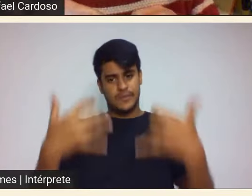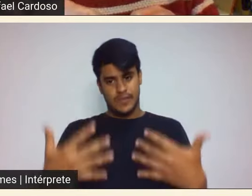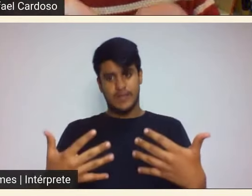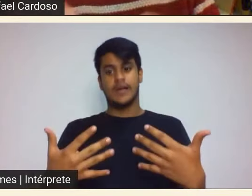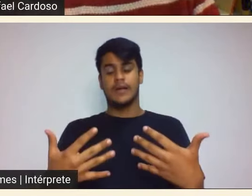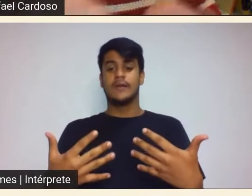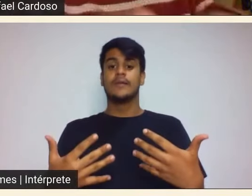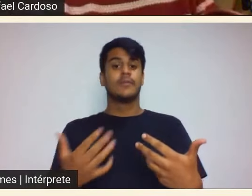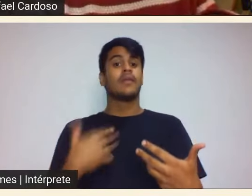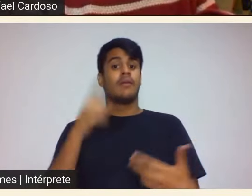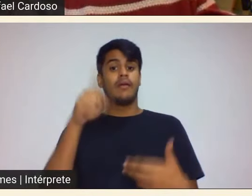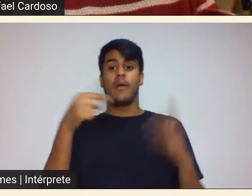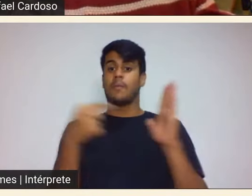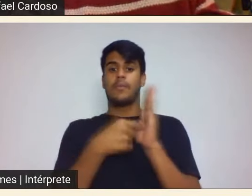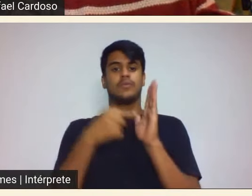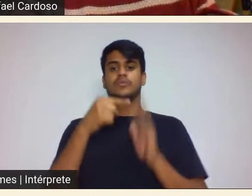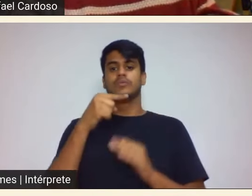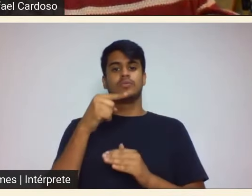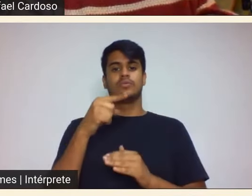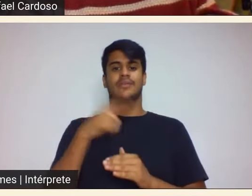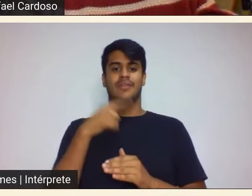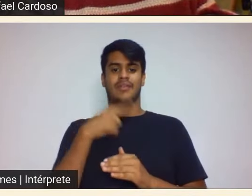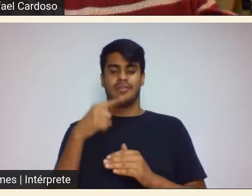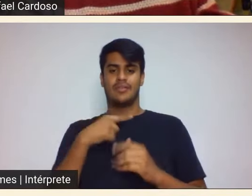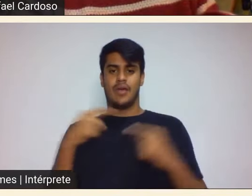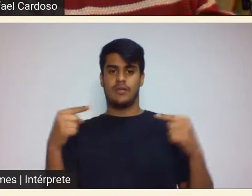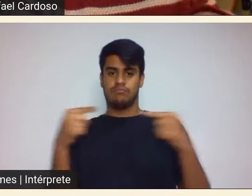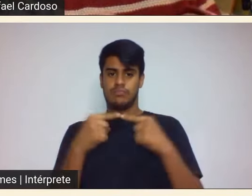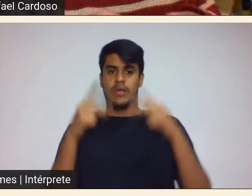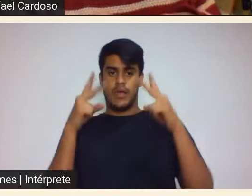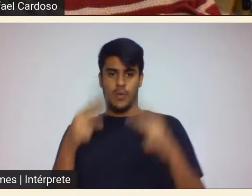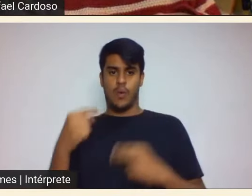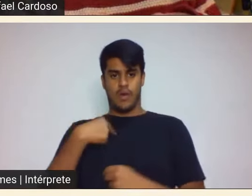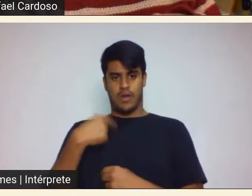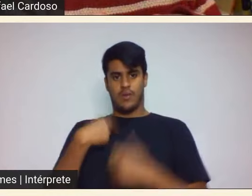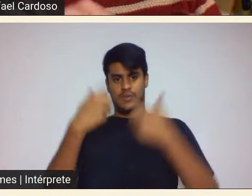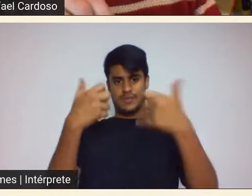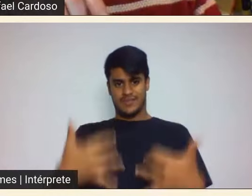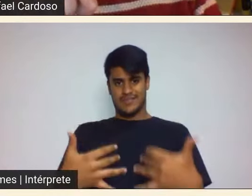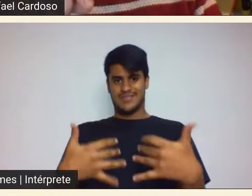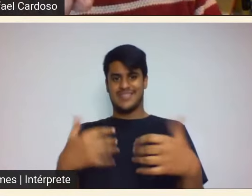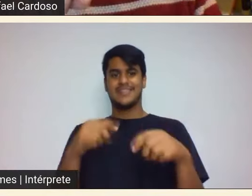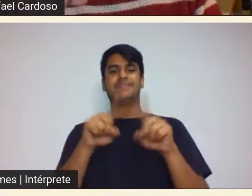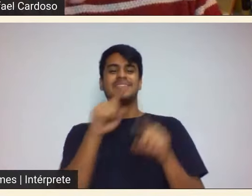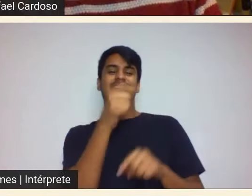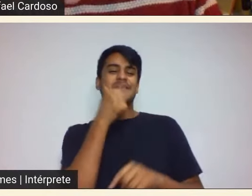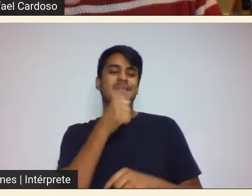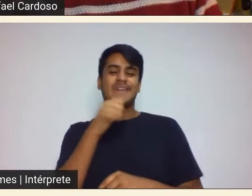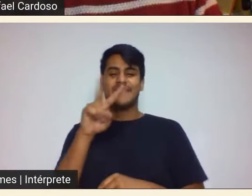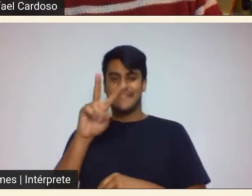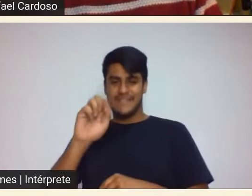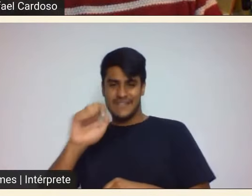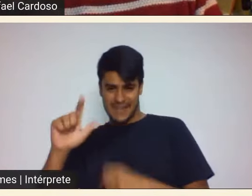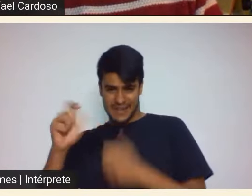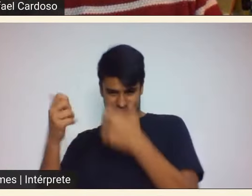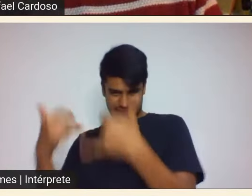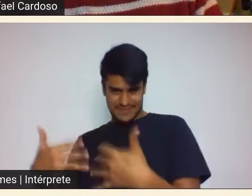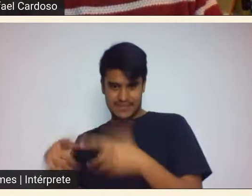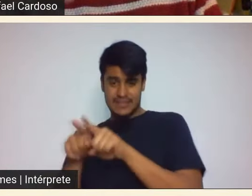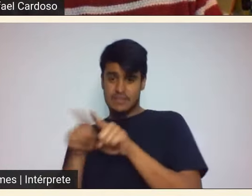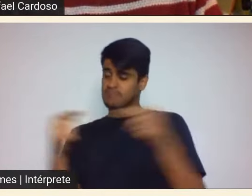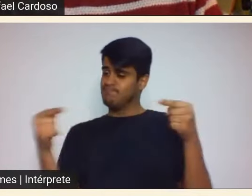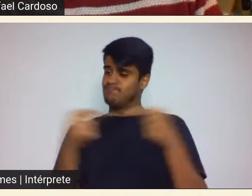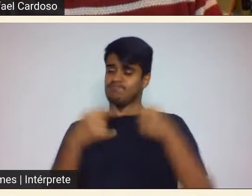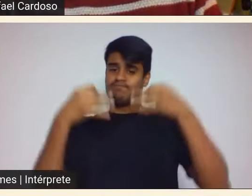ponto de tangência entre a minha fala e a fala da Val, o trabalho que ela está fazendo. É que nós